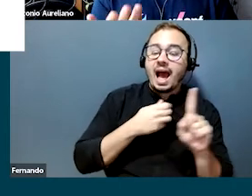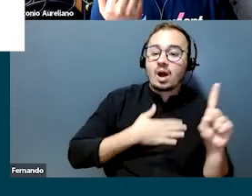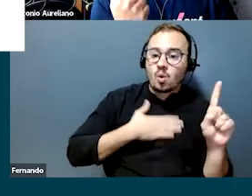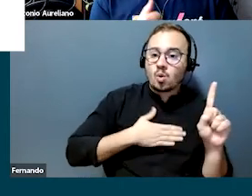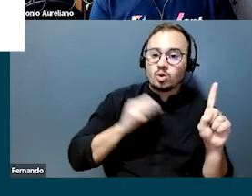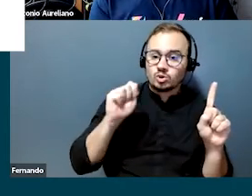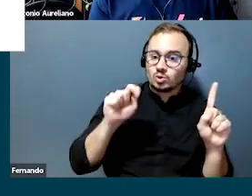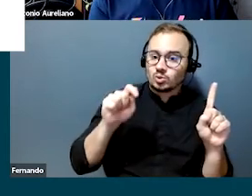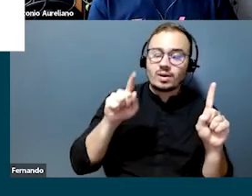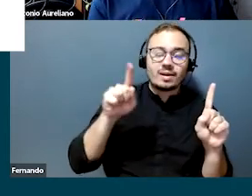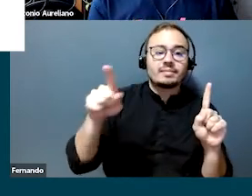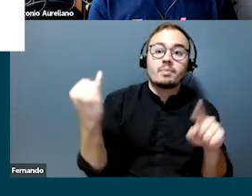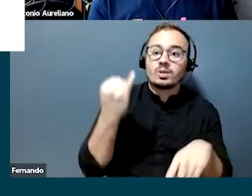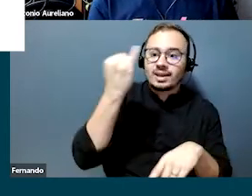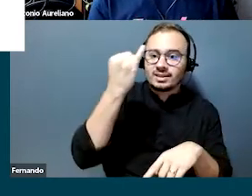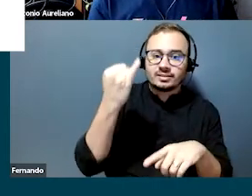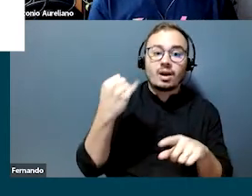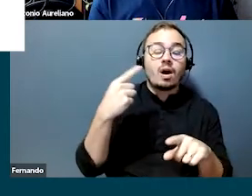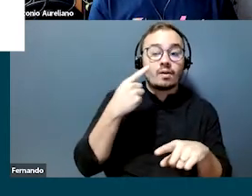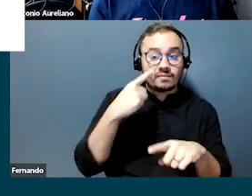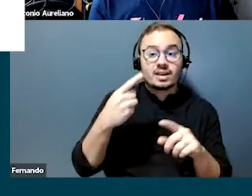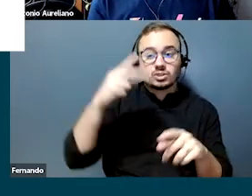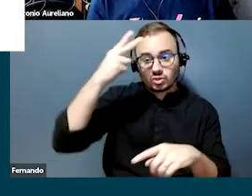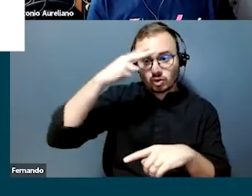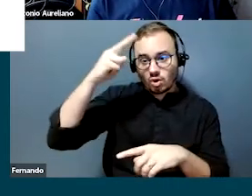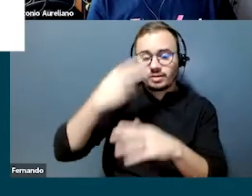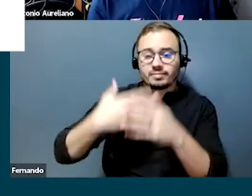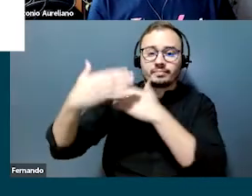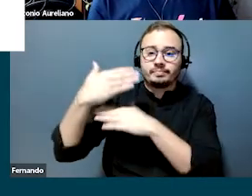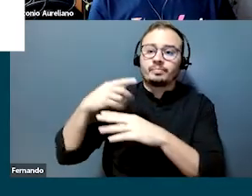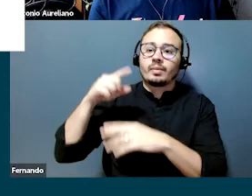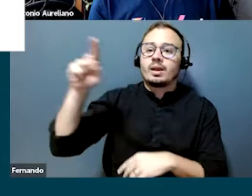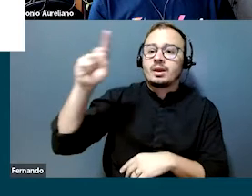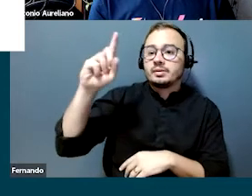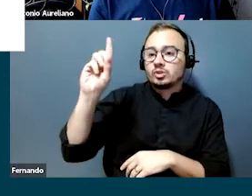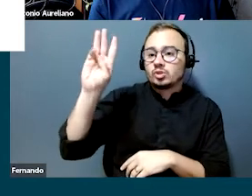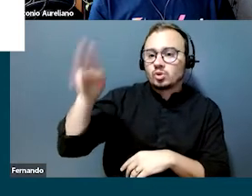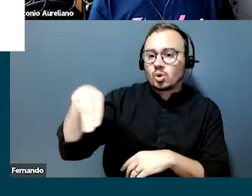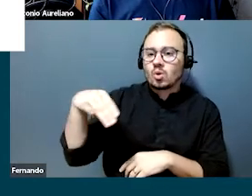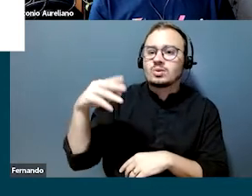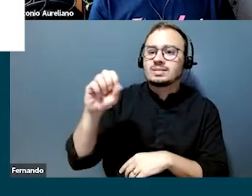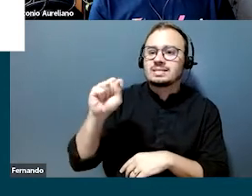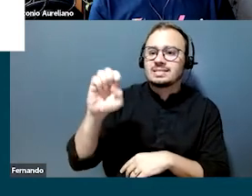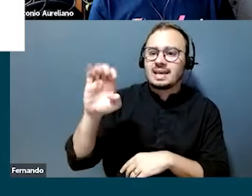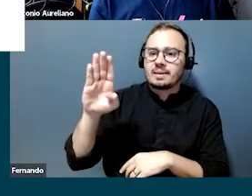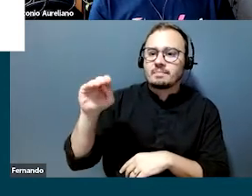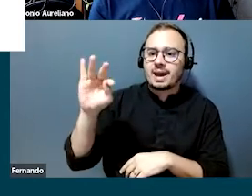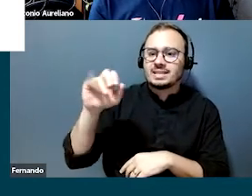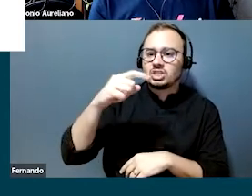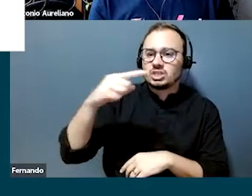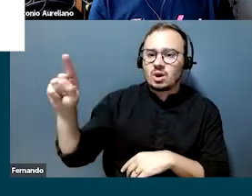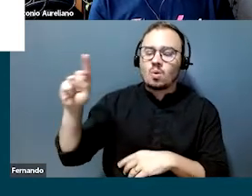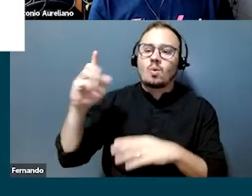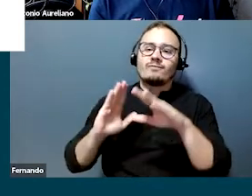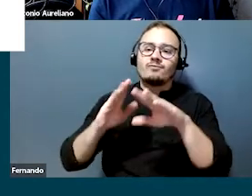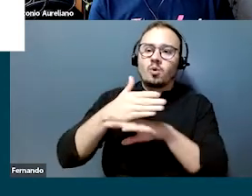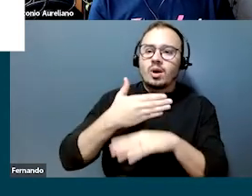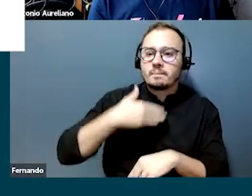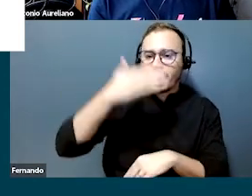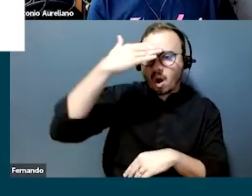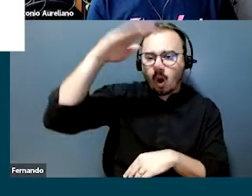em 1578, quando Dom Sebastião, o rei de Portugal na época, invadiu o Marrocos e morreu na Batalha de